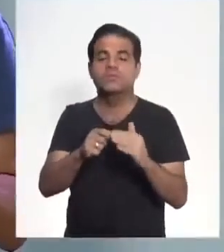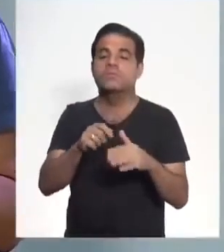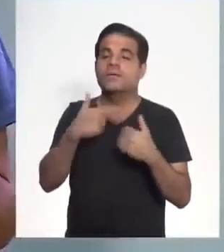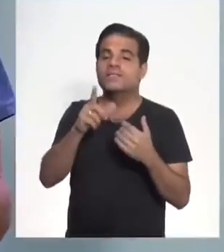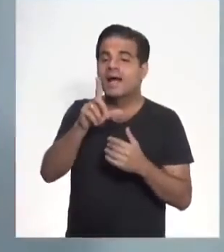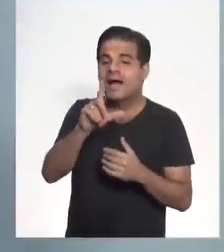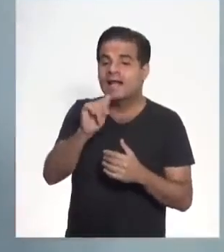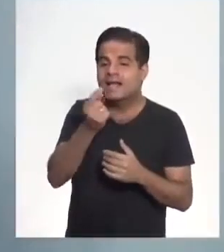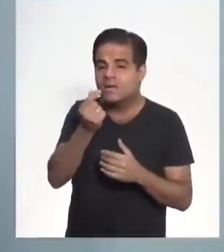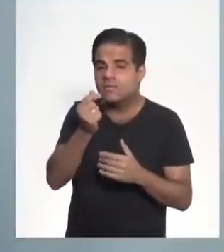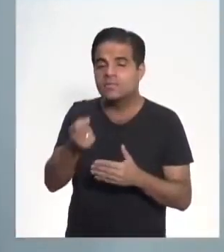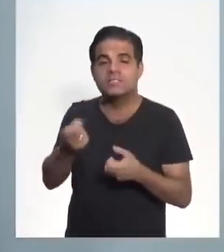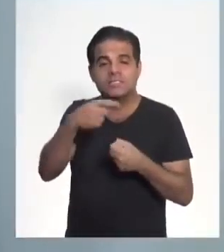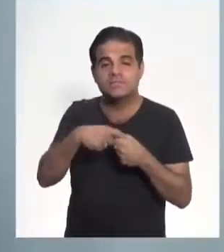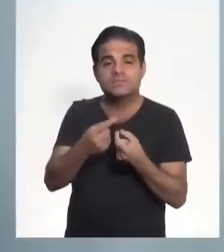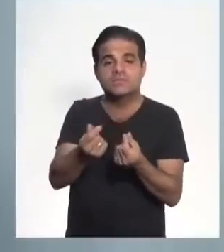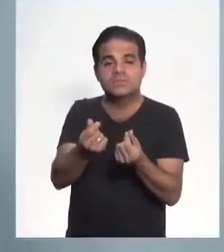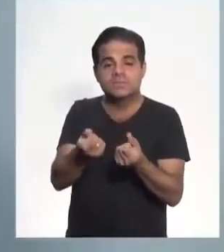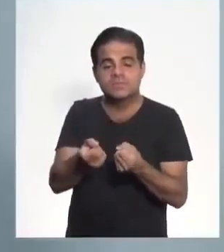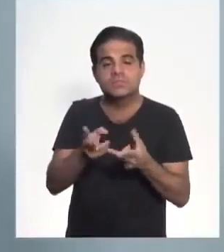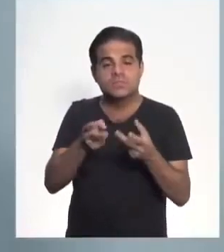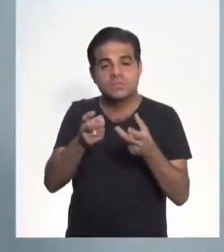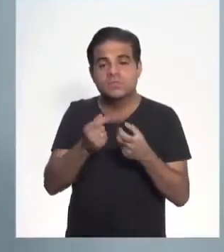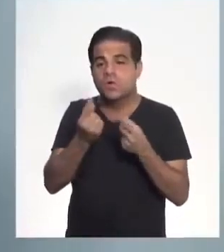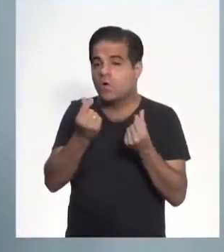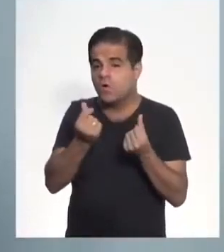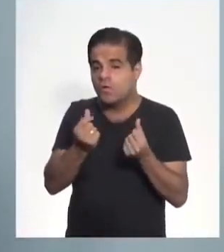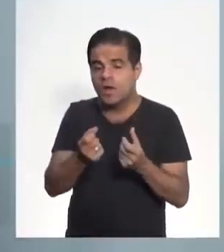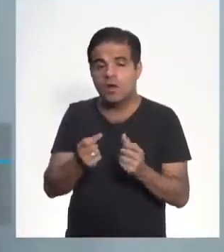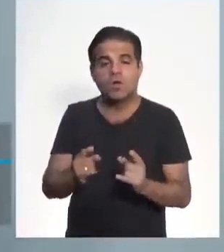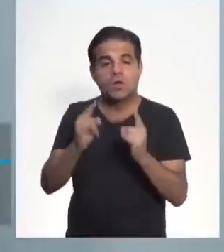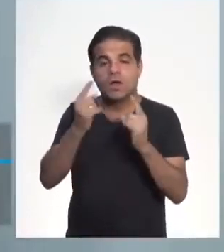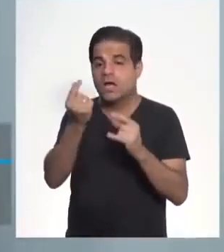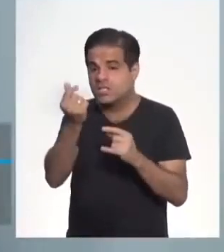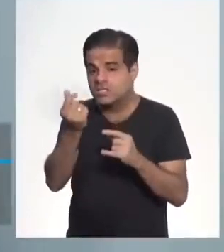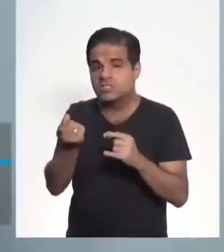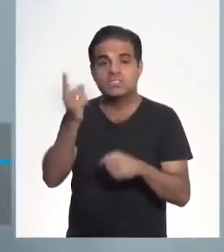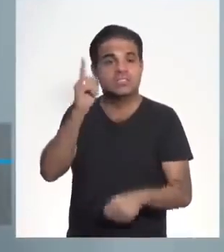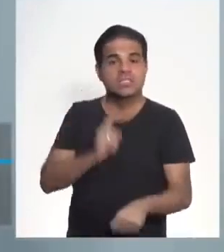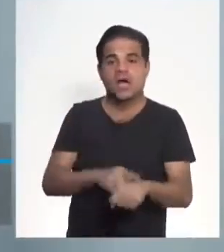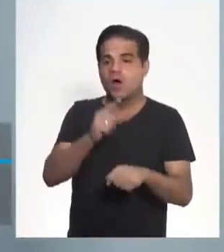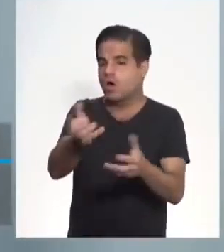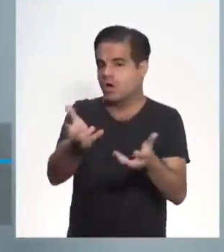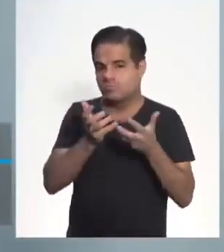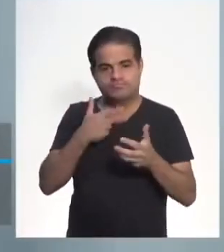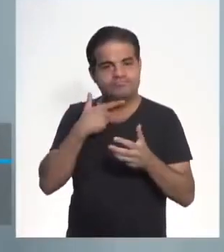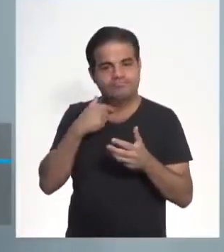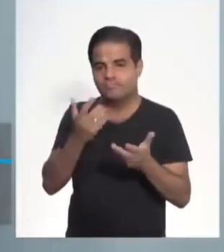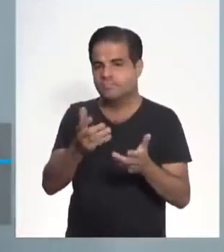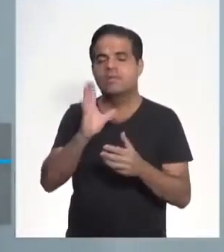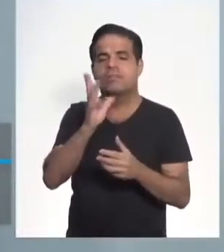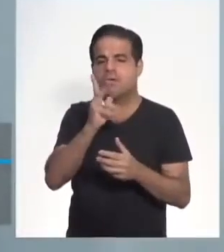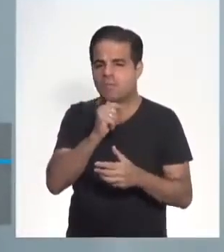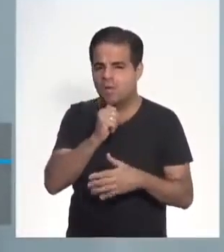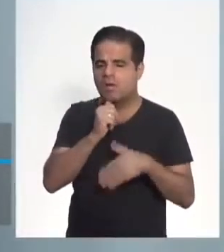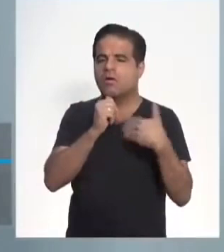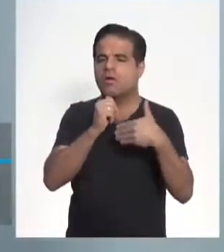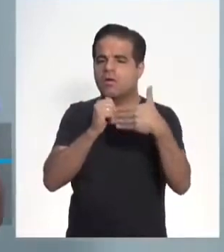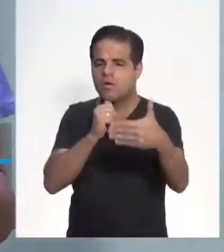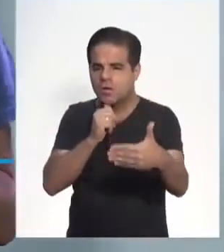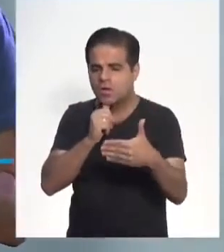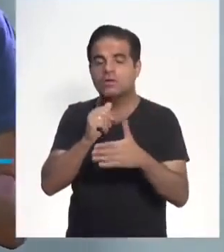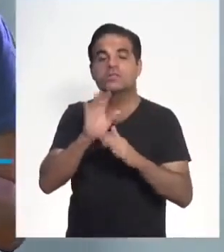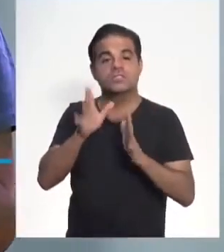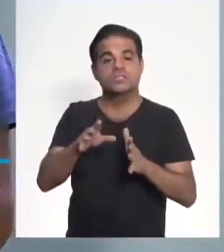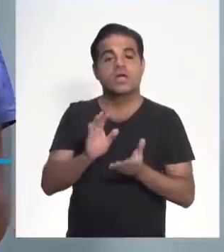muito baixa. Eu não consigo ter o valor do imóvel, aquele dinheiro, na hora que eu quero. Então, demora, tem toda essa questão.